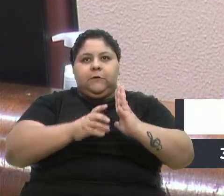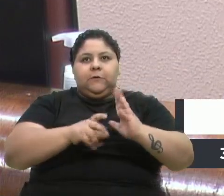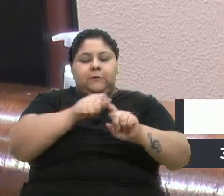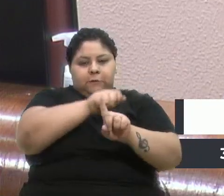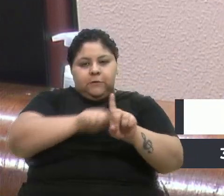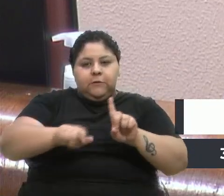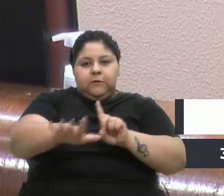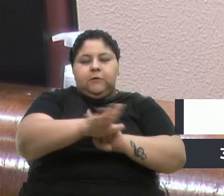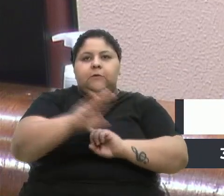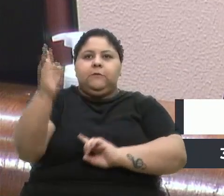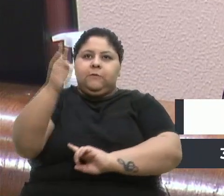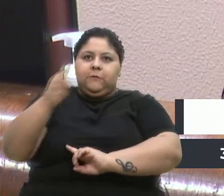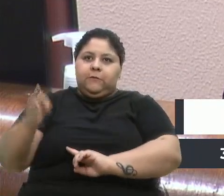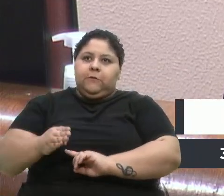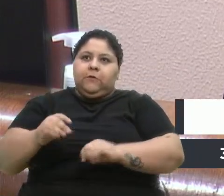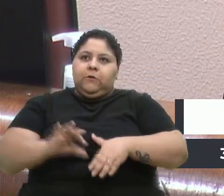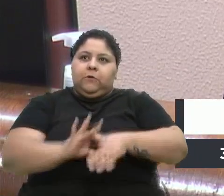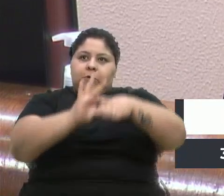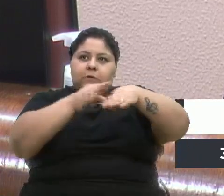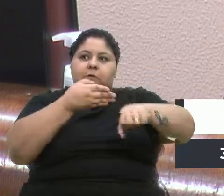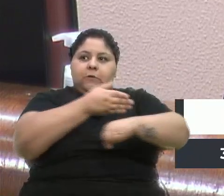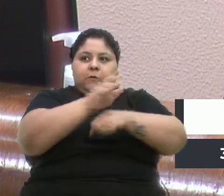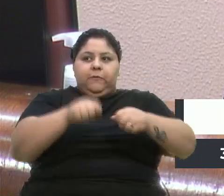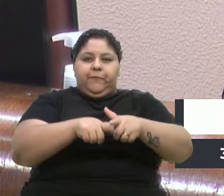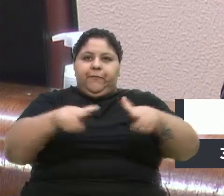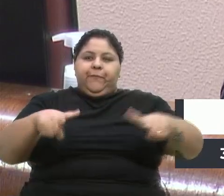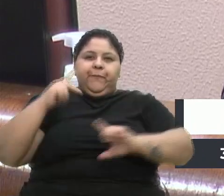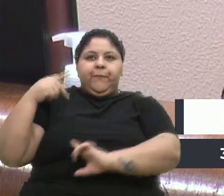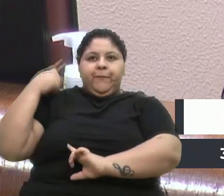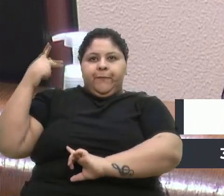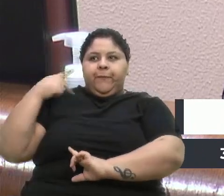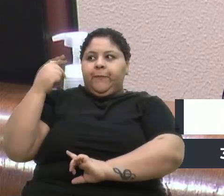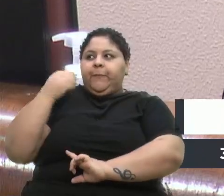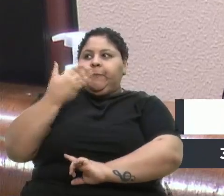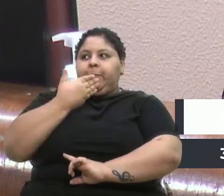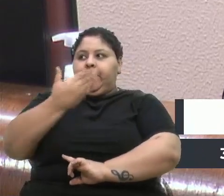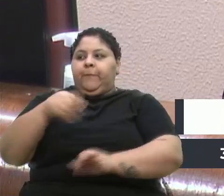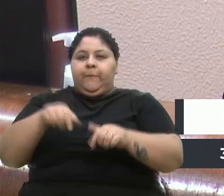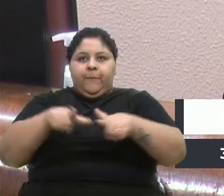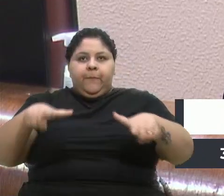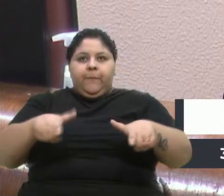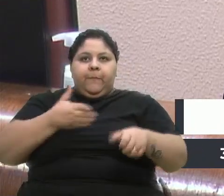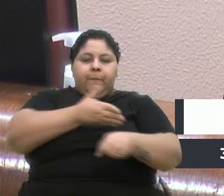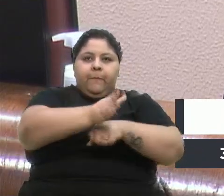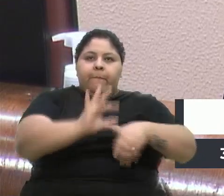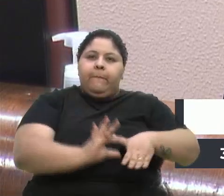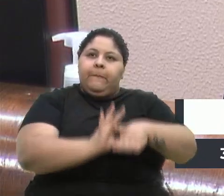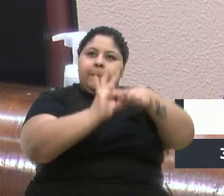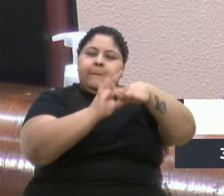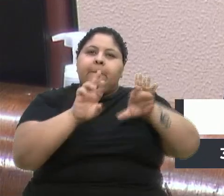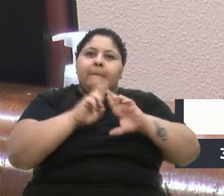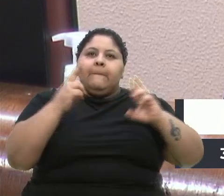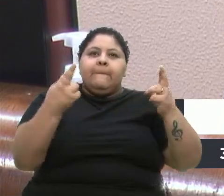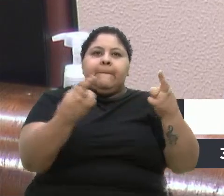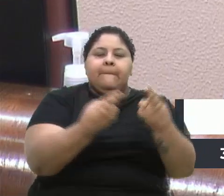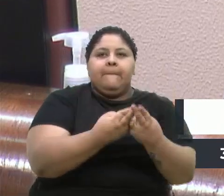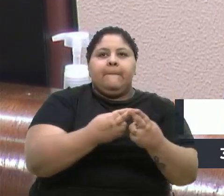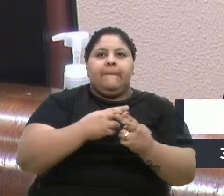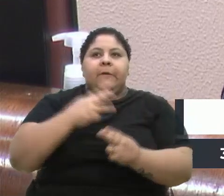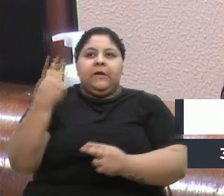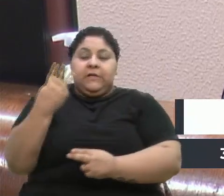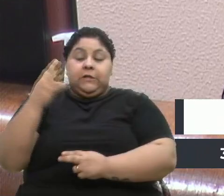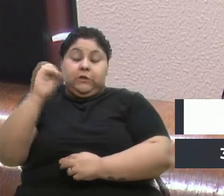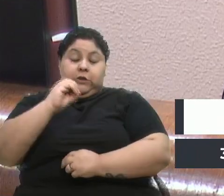presidente subscreve com a anuência da maioria dos líderes de bancada, solicita o espaço de acordo de liderança da sessão ordinária do dia 13 de outubro,